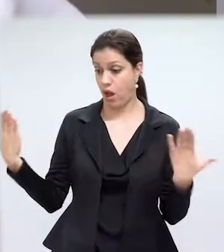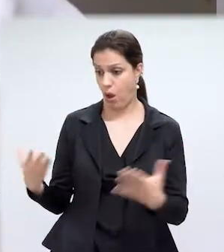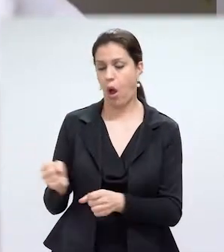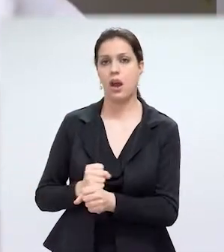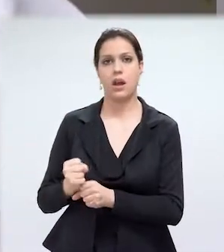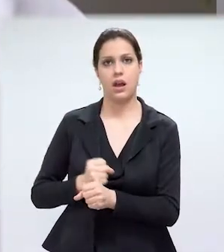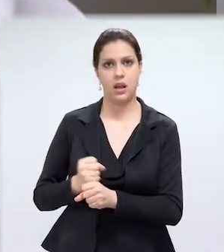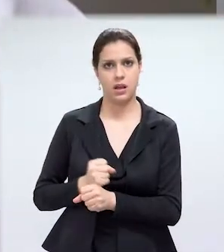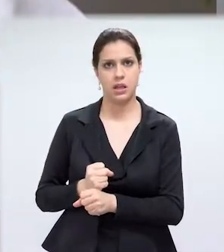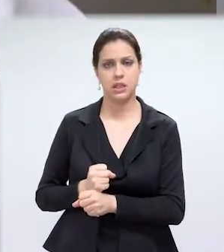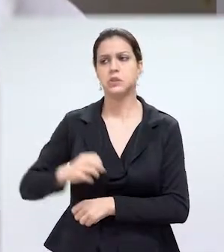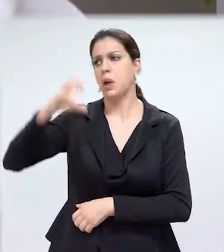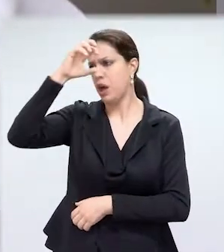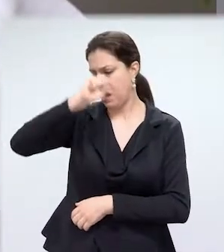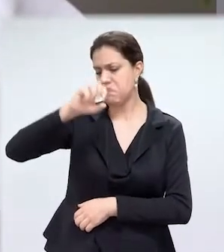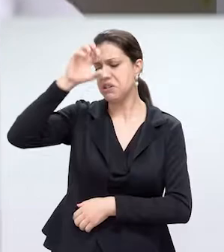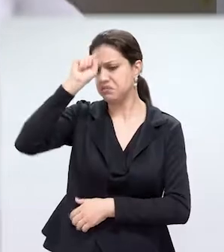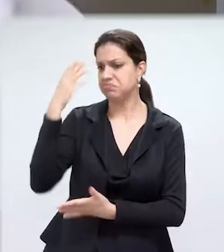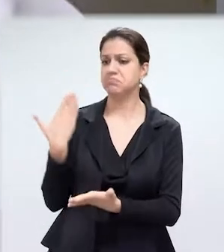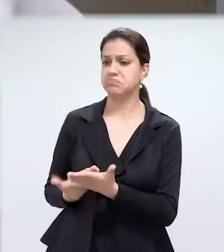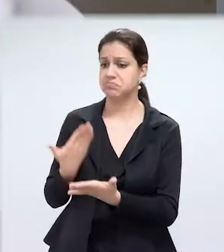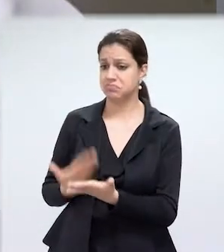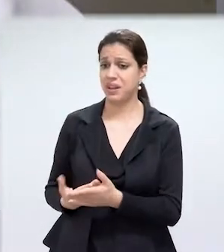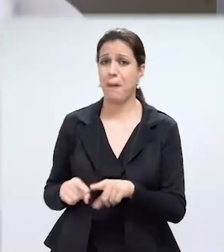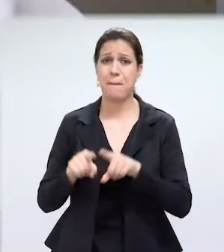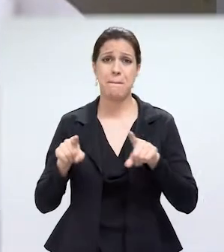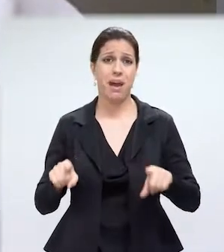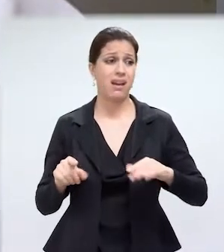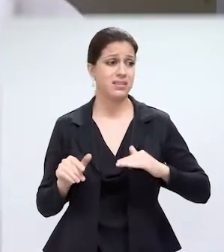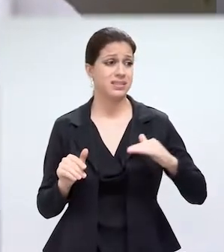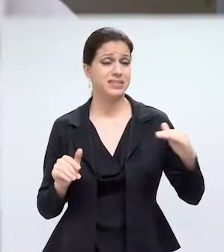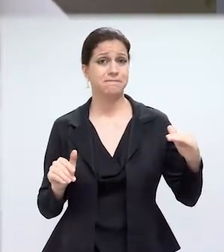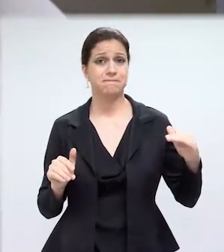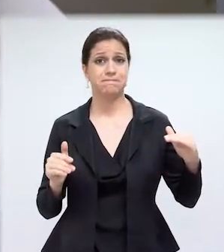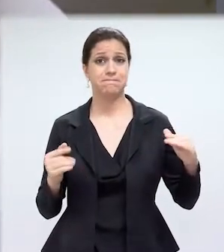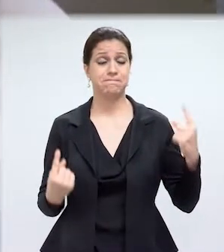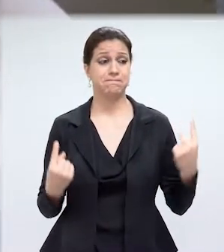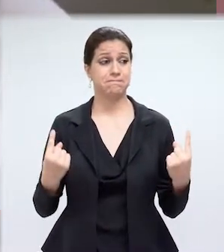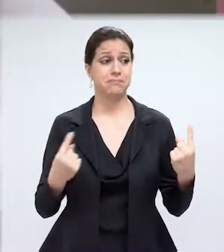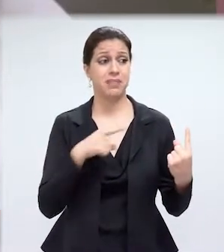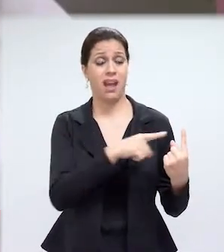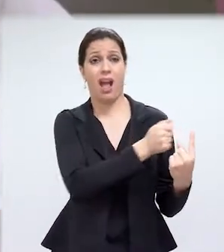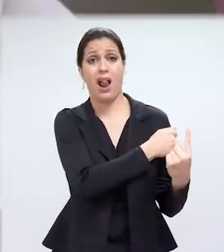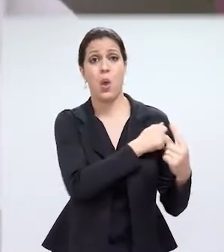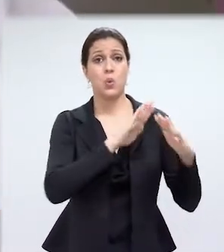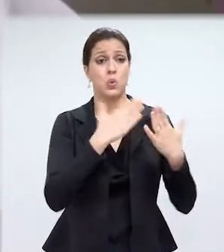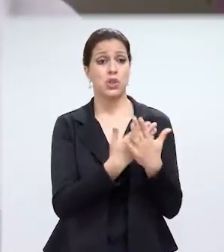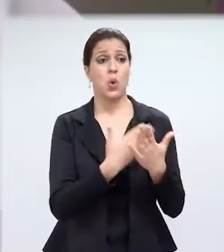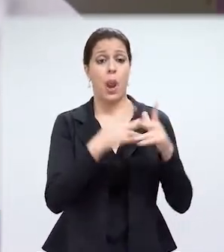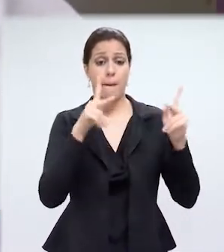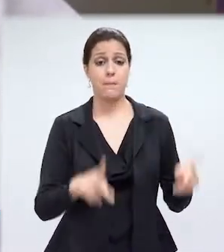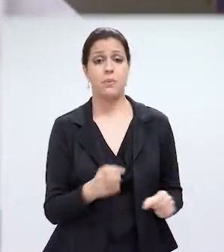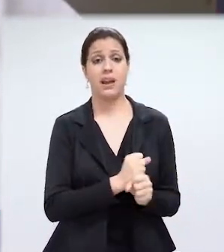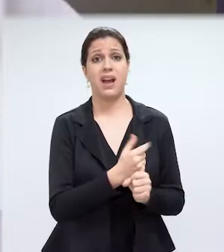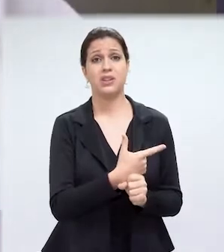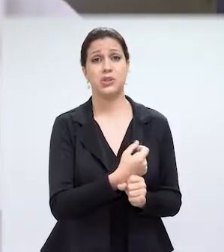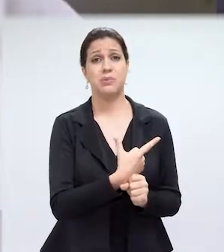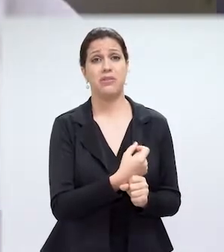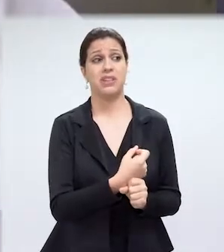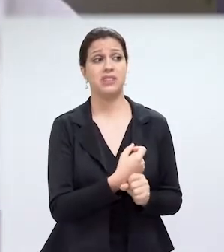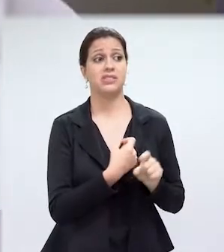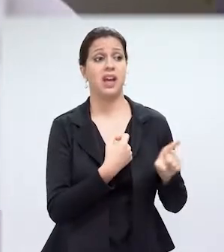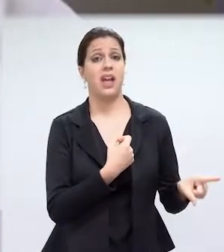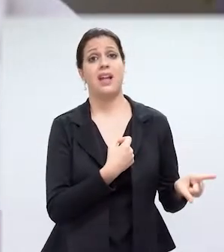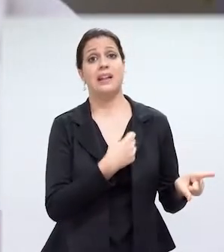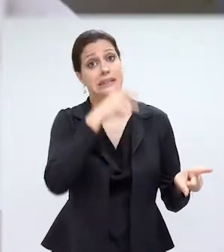particular que enfrentou esse ano de 2020, mesmo em plena pandemia, e um aluno de escola pública também do